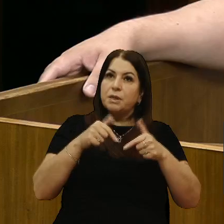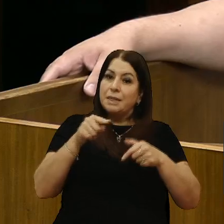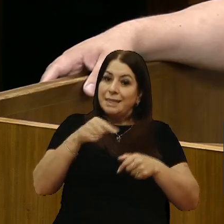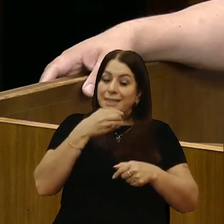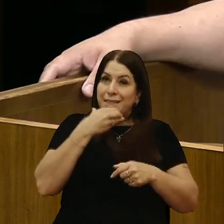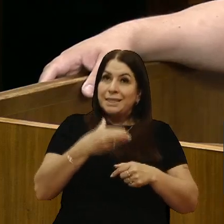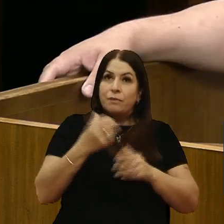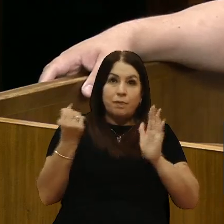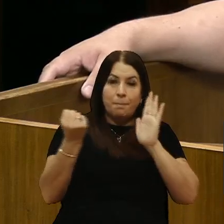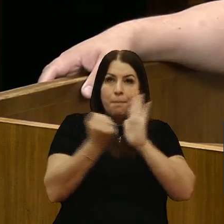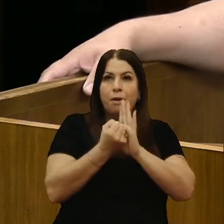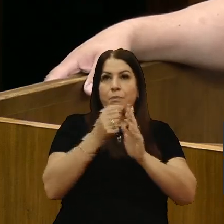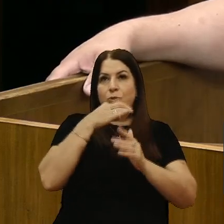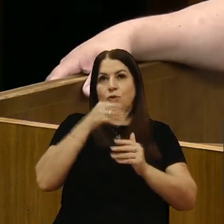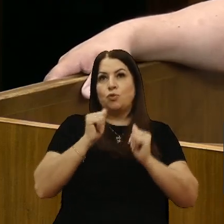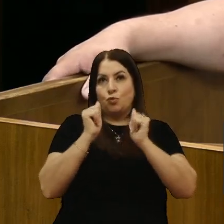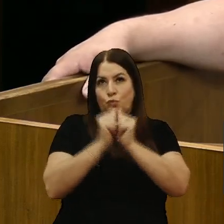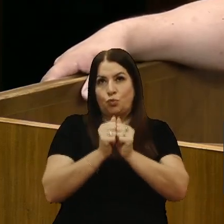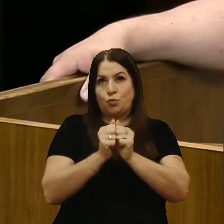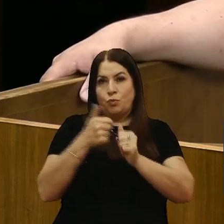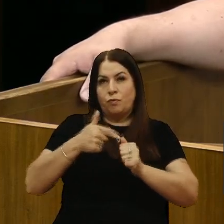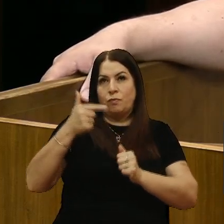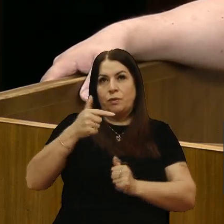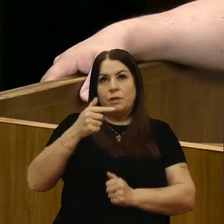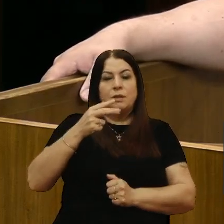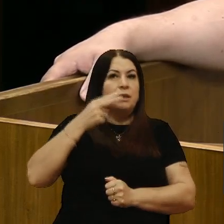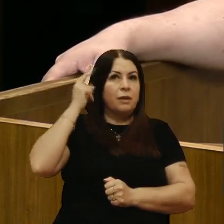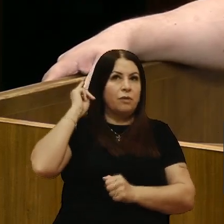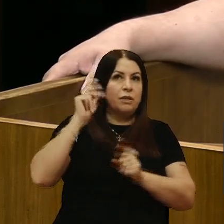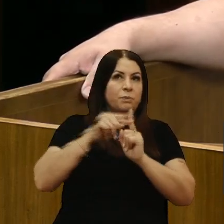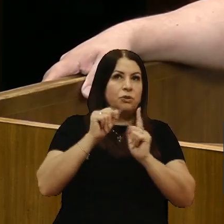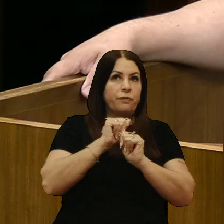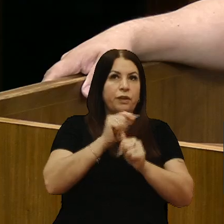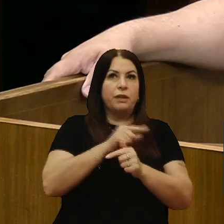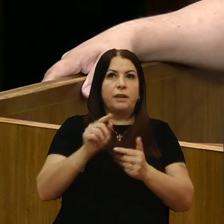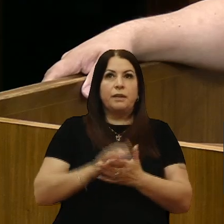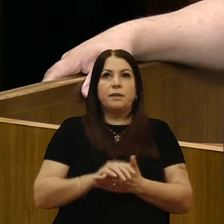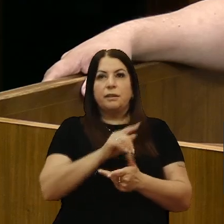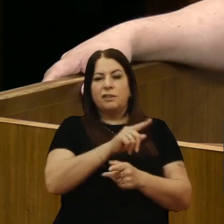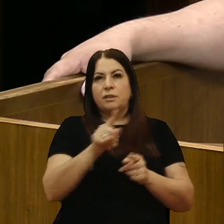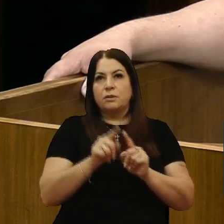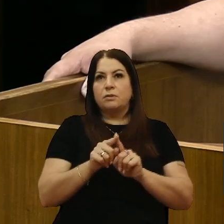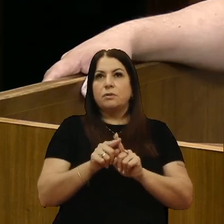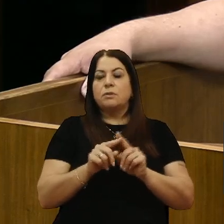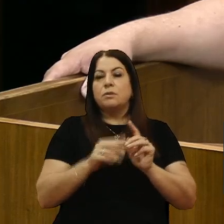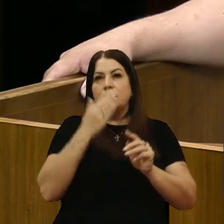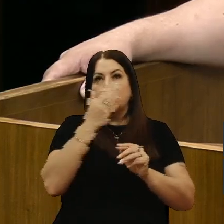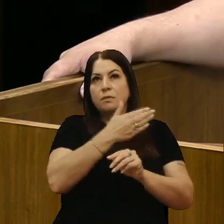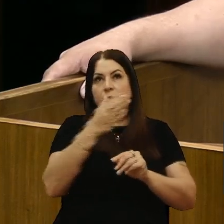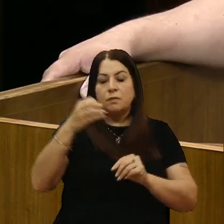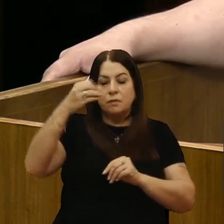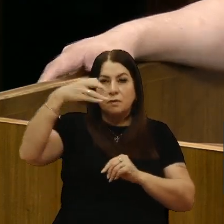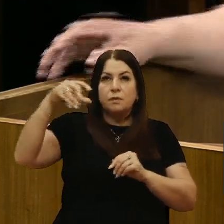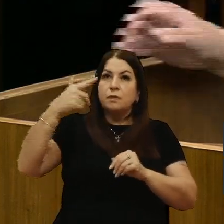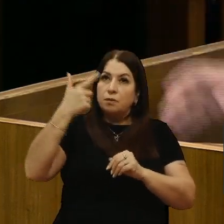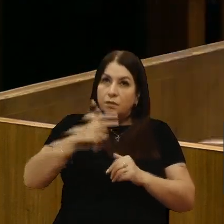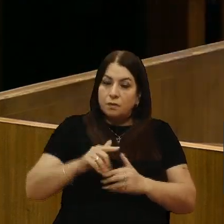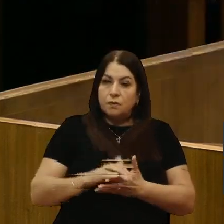vai ser um marco para Caxias, junto com o vice-prefeito Nespolo, que tomaram a frente de fazer isso. E aí, de